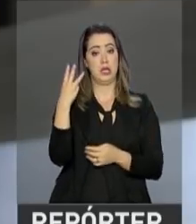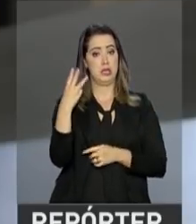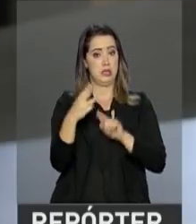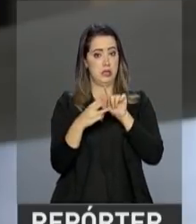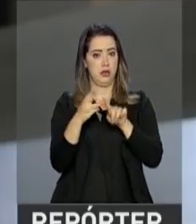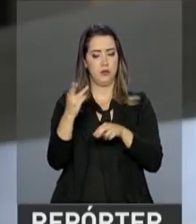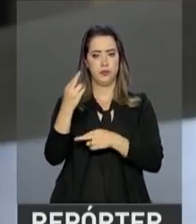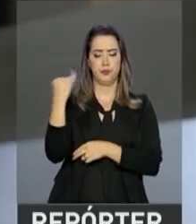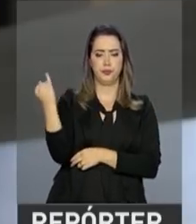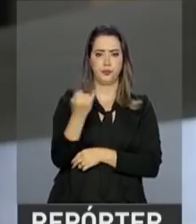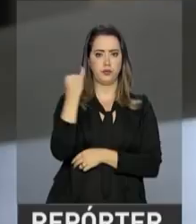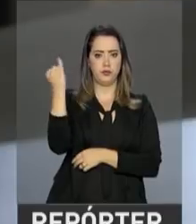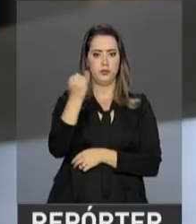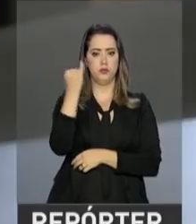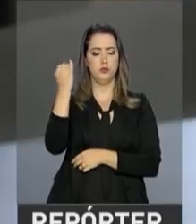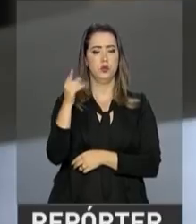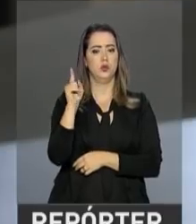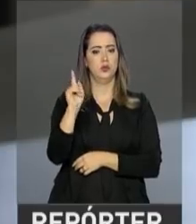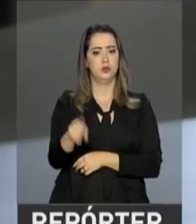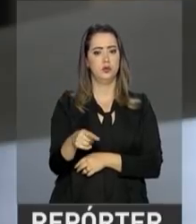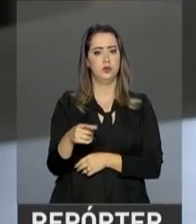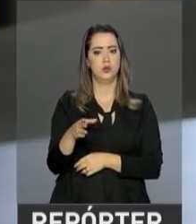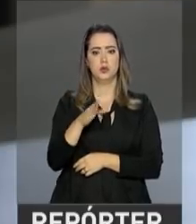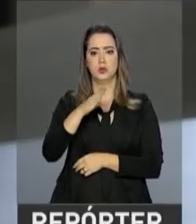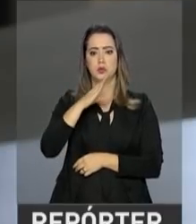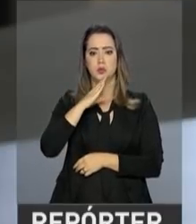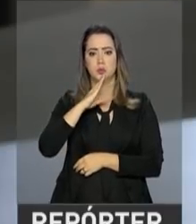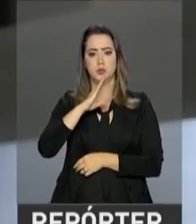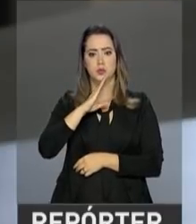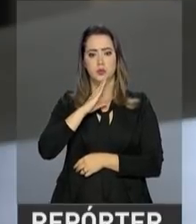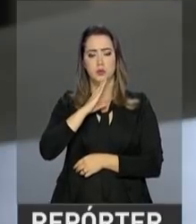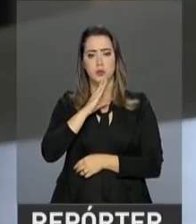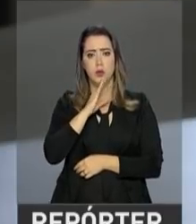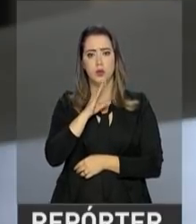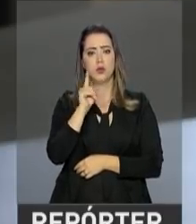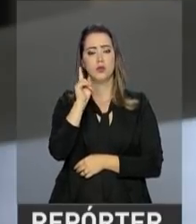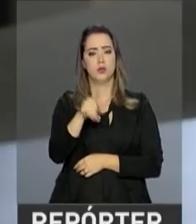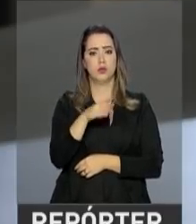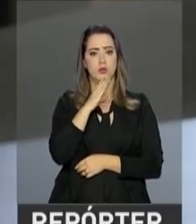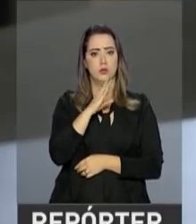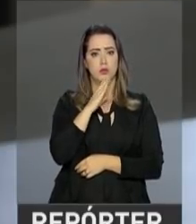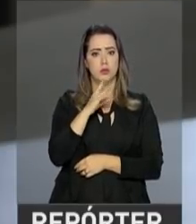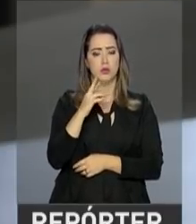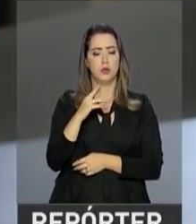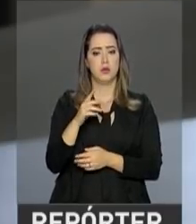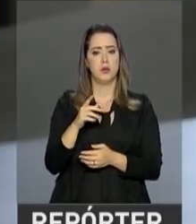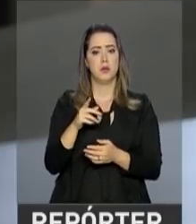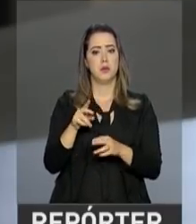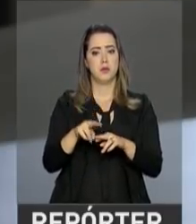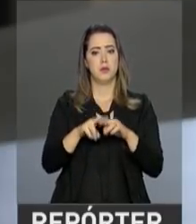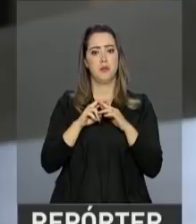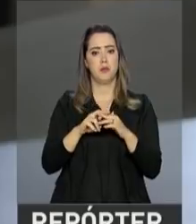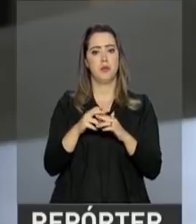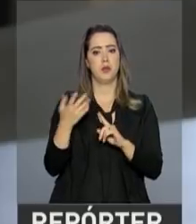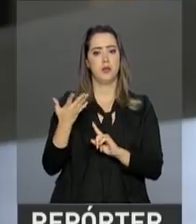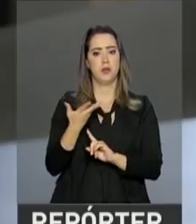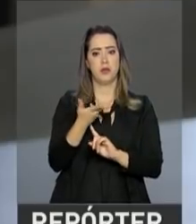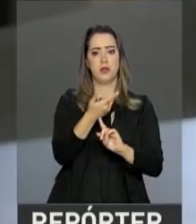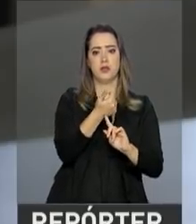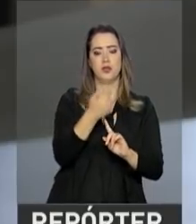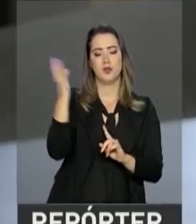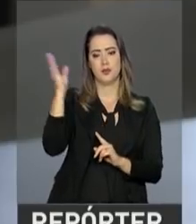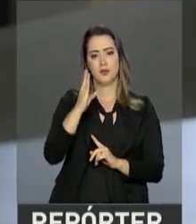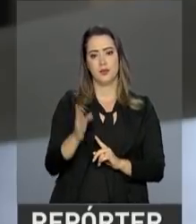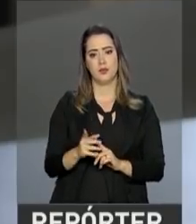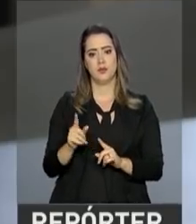expressiva e de uma dilma do reconhecimento é que vai ser expresso por um grande artista brasileiro não posso adiantar agora